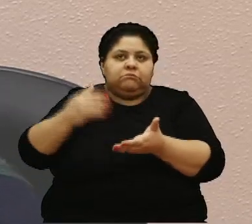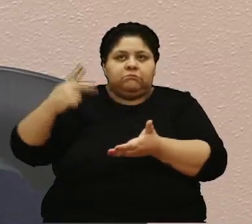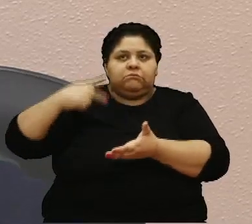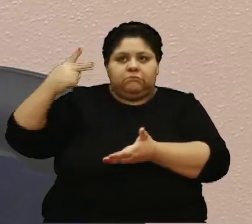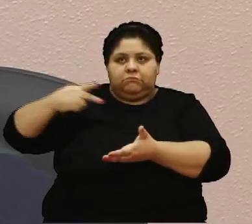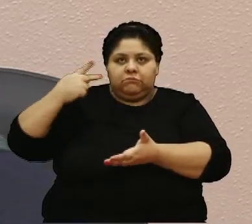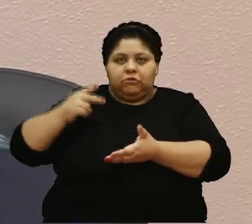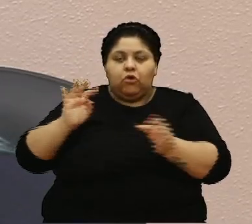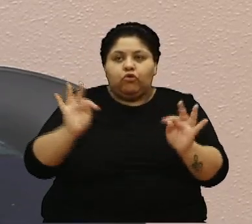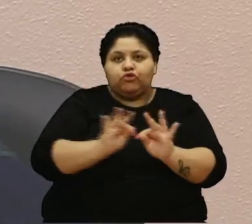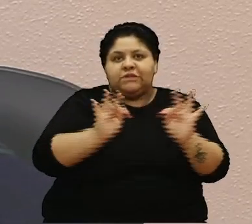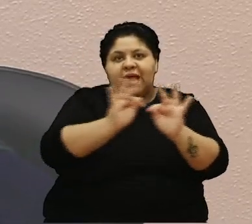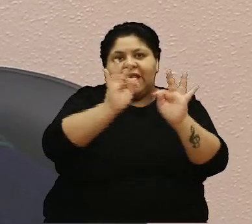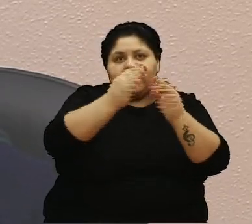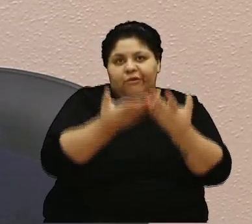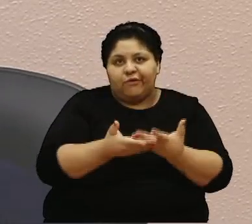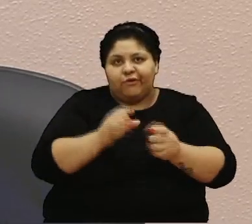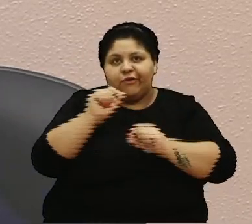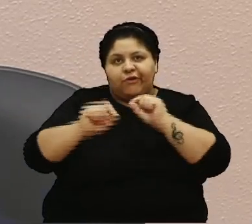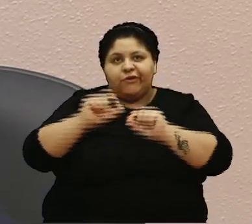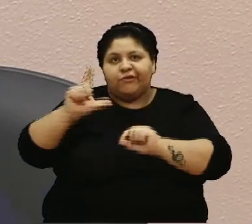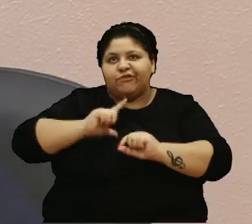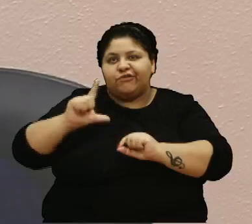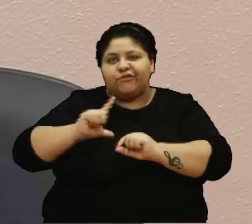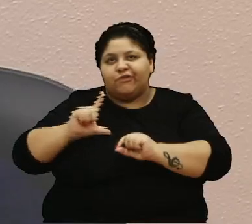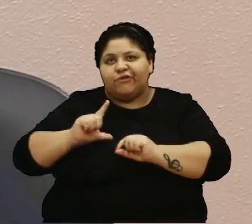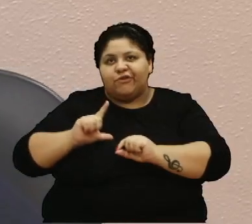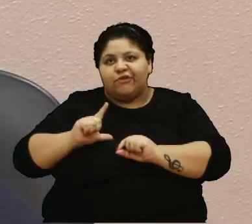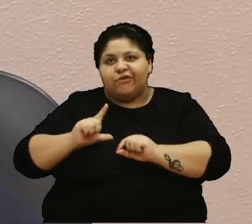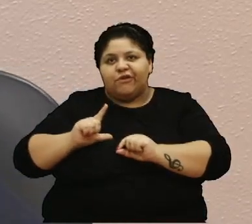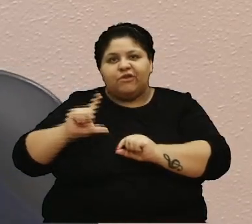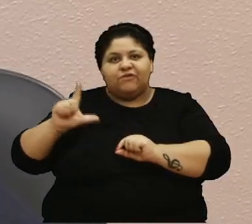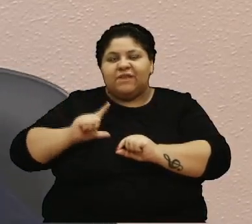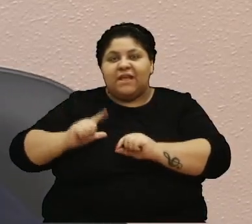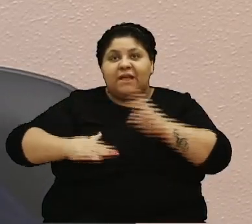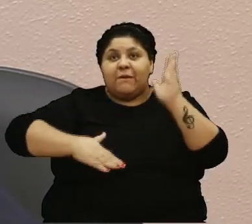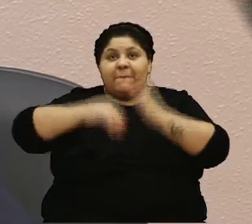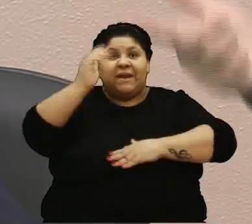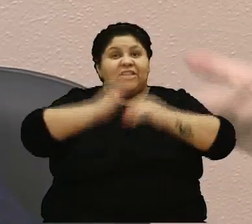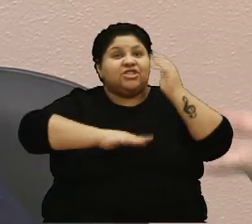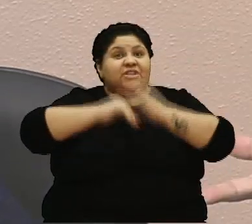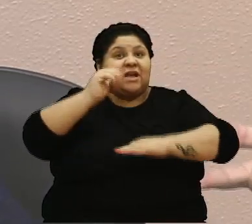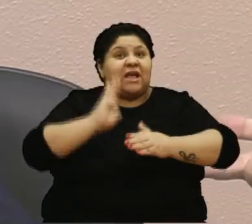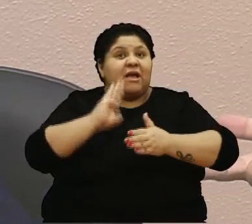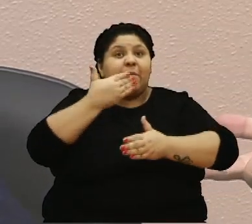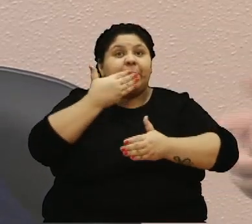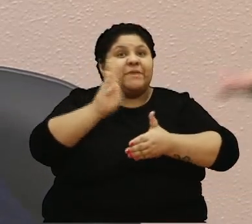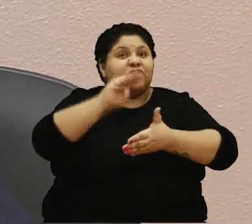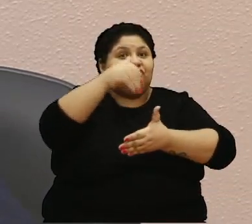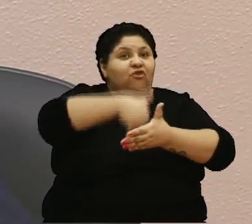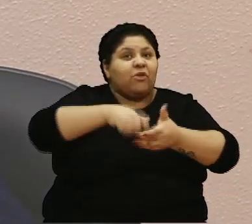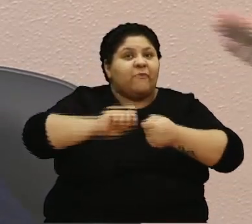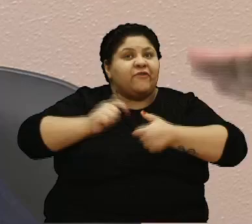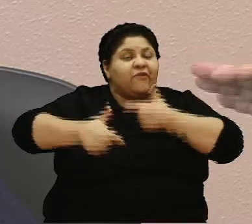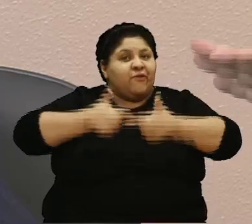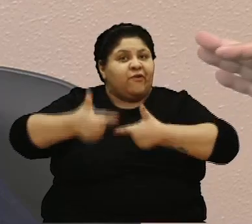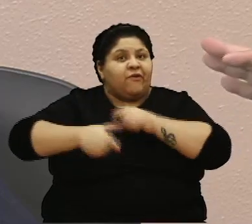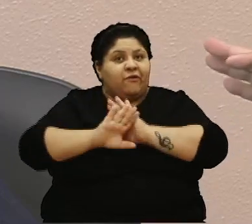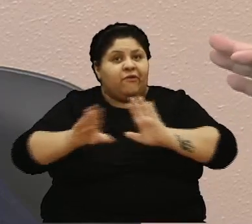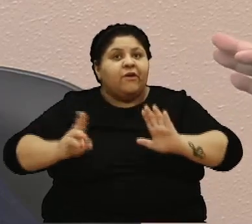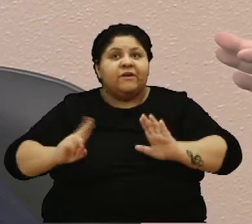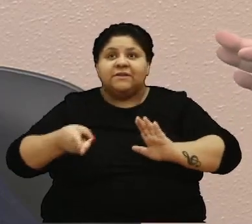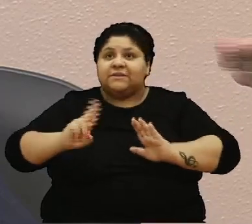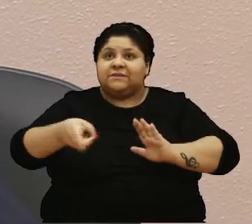Os técnicos, quem não tem que botar o pé na lama para pedir voto ou para fazer seu trabalho, são sempre